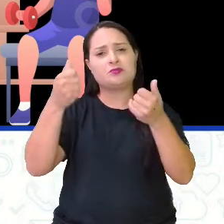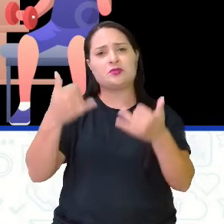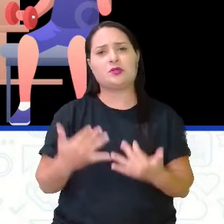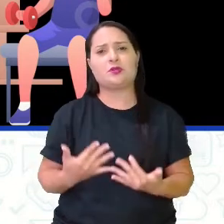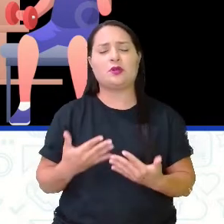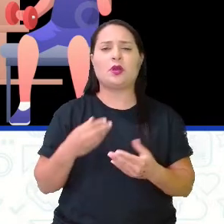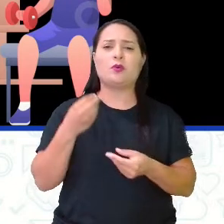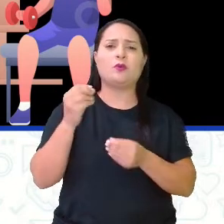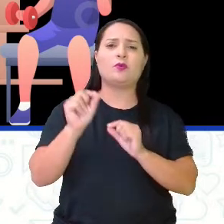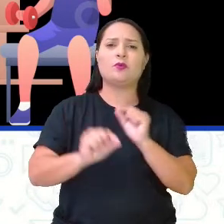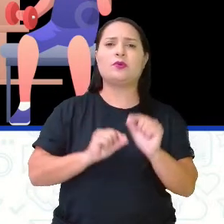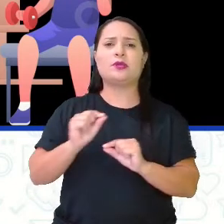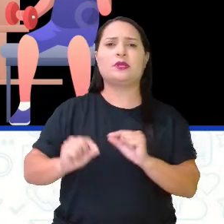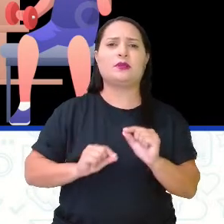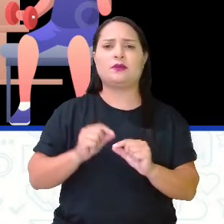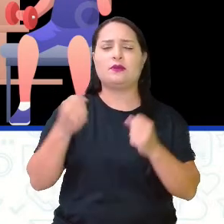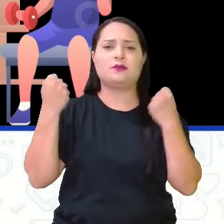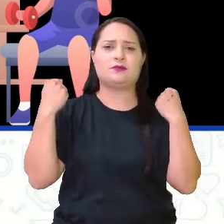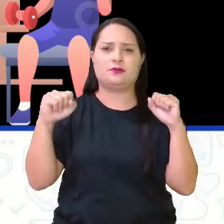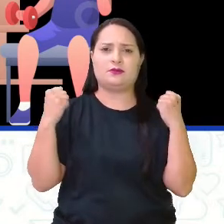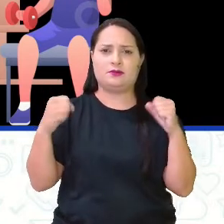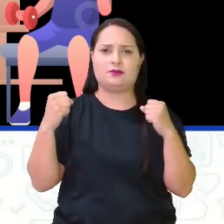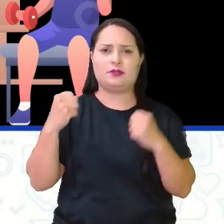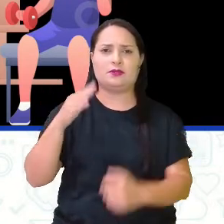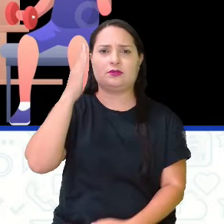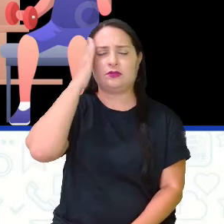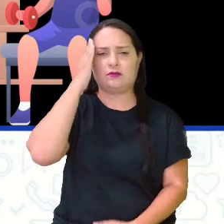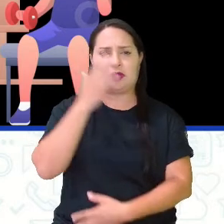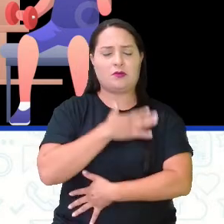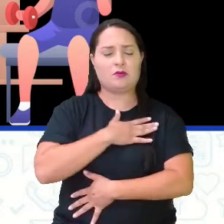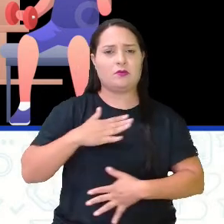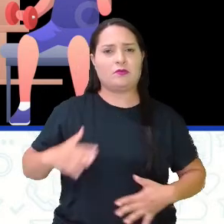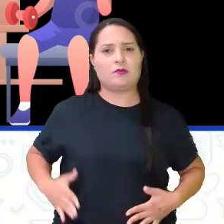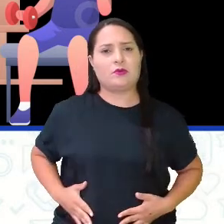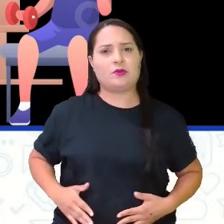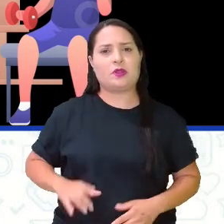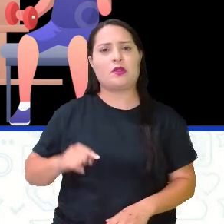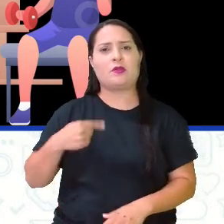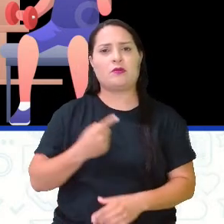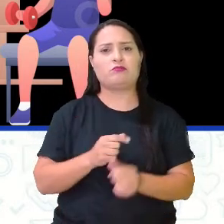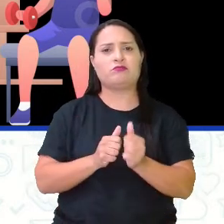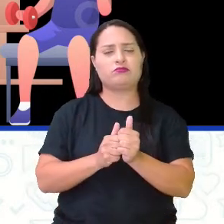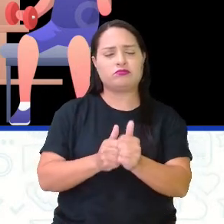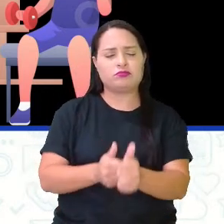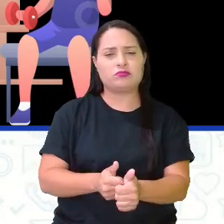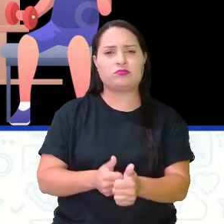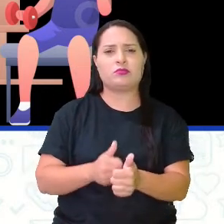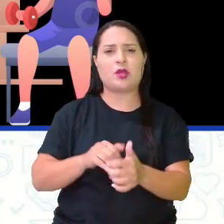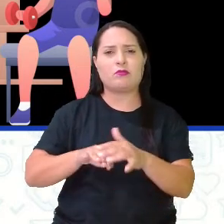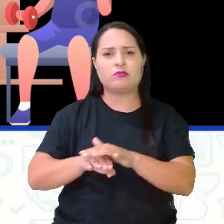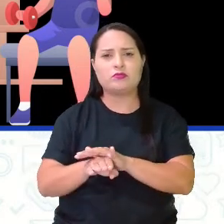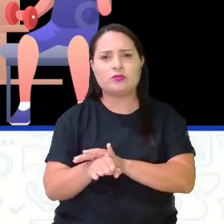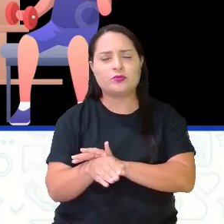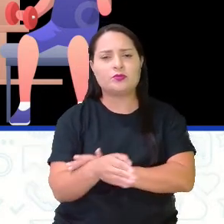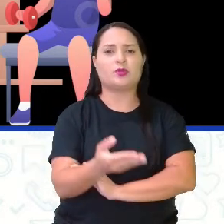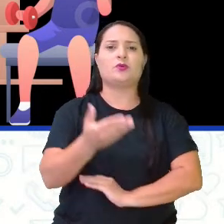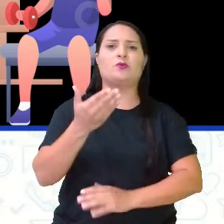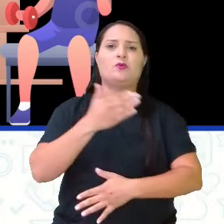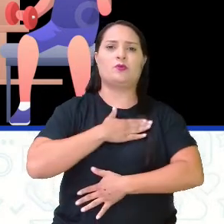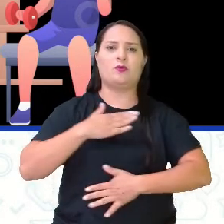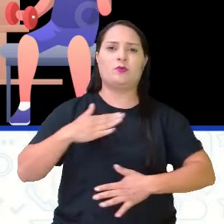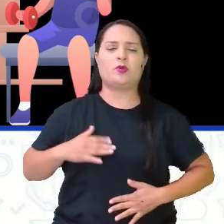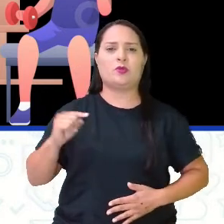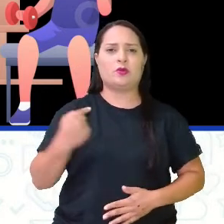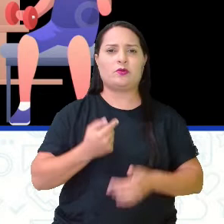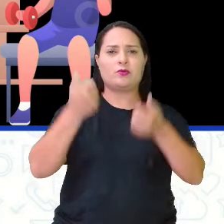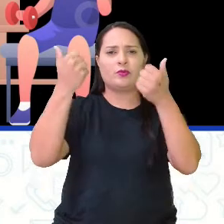sobre o que é a ginástica de consciência corporal, né? A gente, para condicionar o nosso corpo, que é o que a gente vai falar hoje,